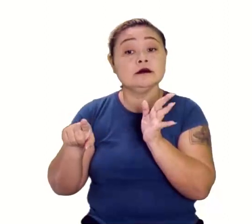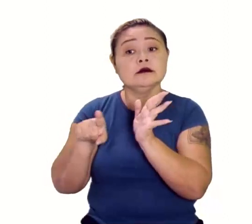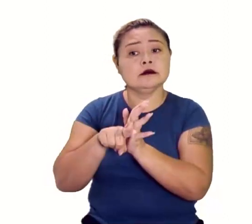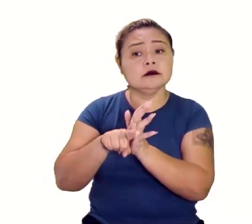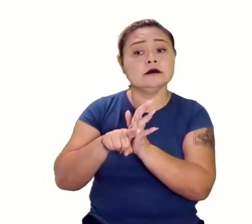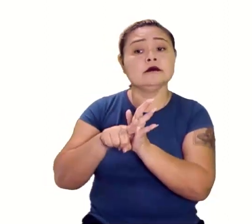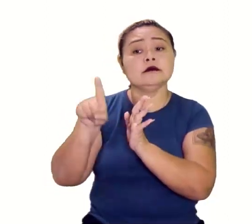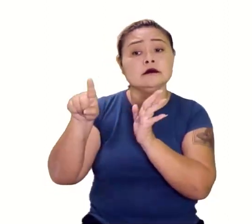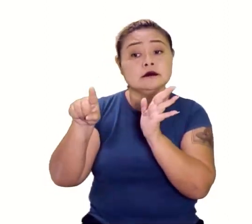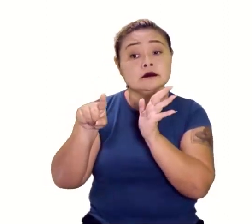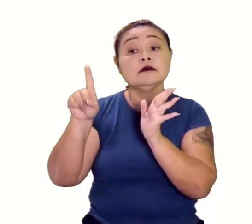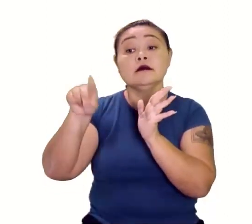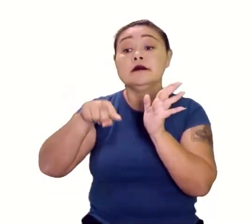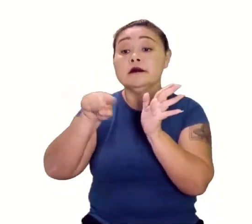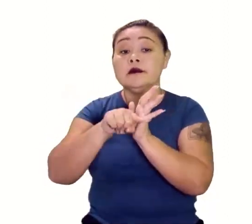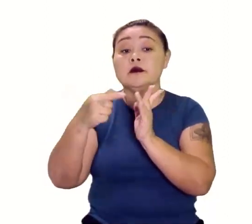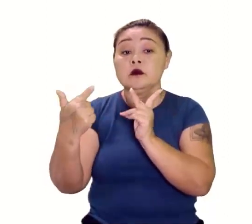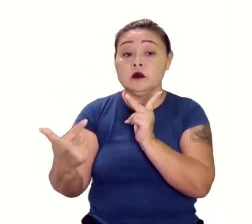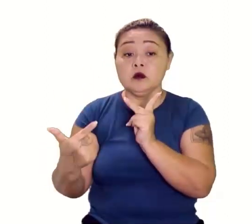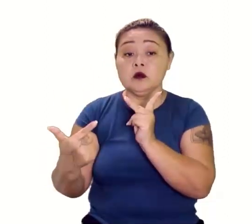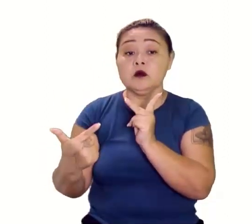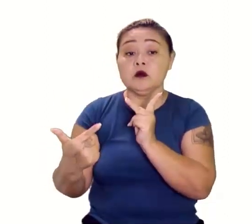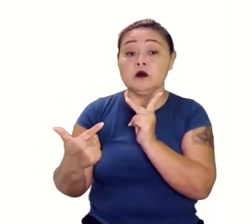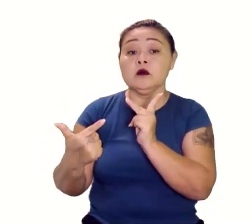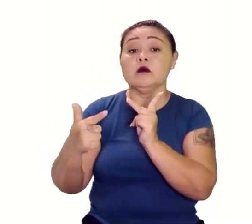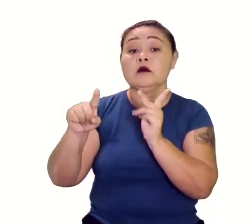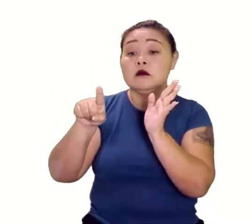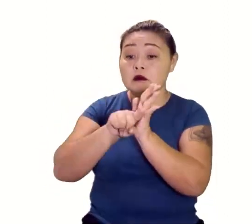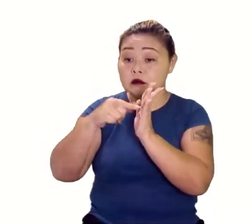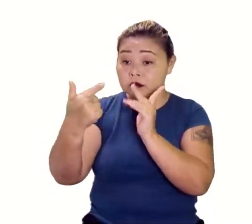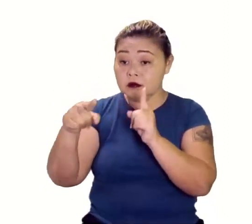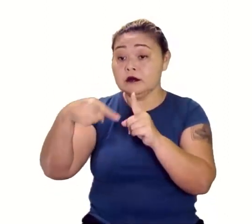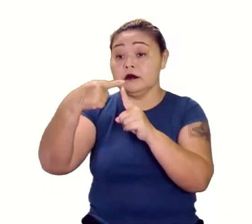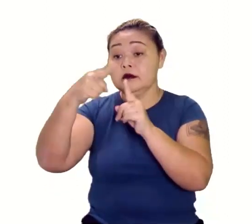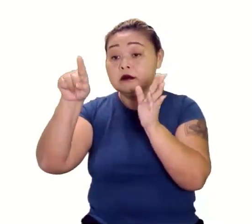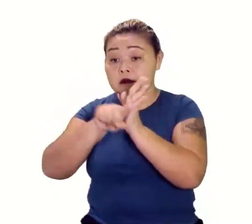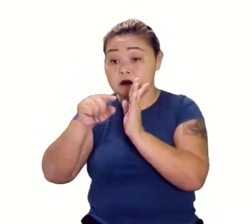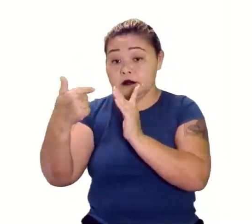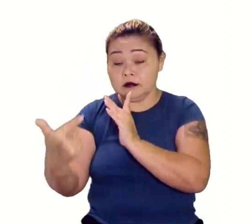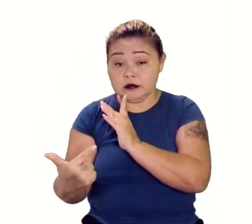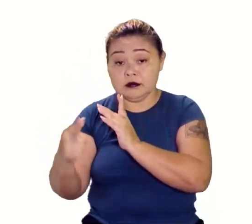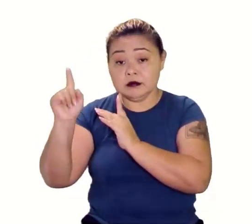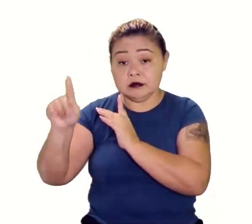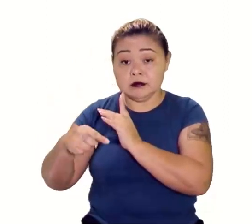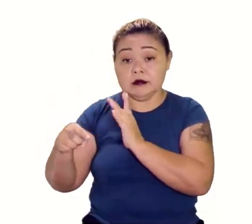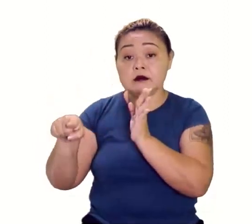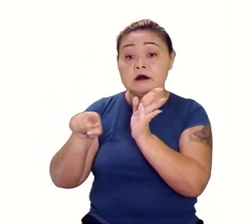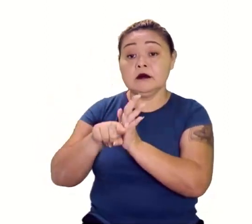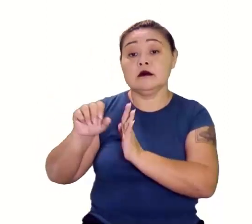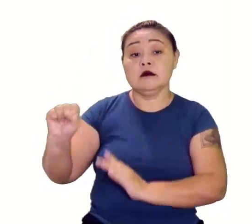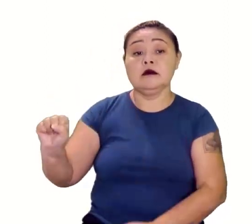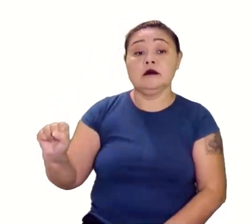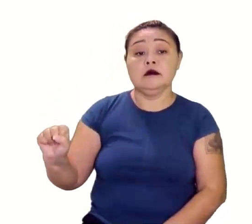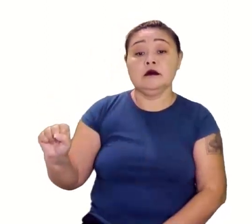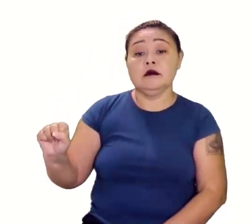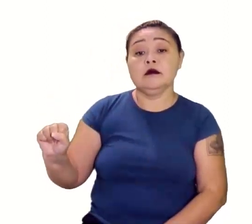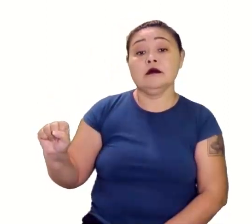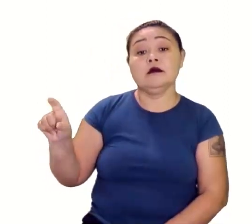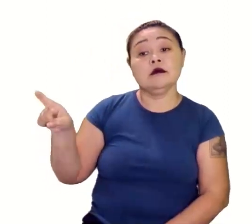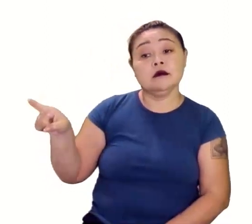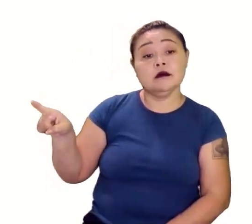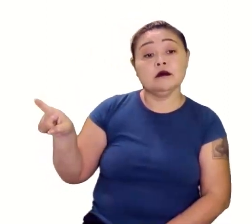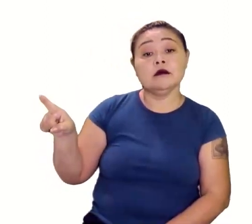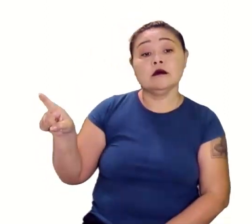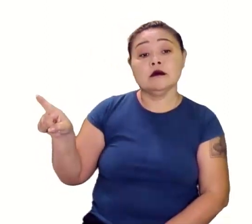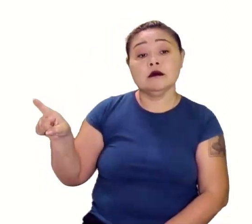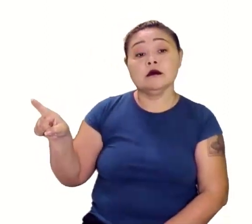é menos 2. Então quer dizer que menos 2 vezes menos 2 vezes menos 2 vai dar menos 8? Menos 8. Então